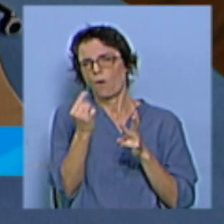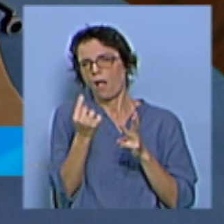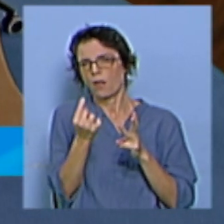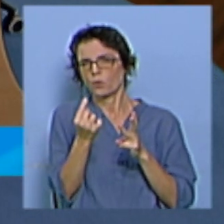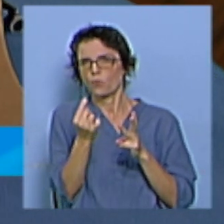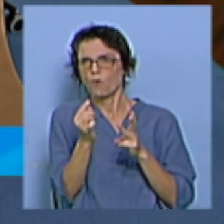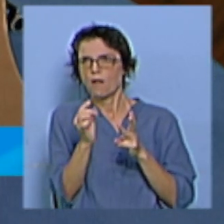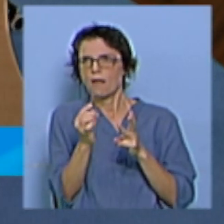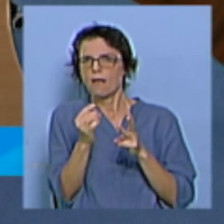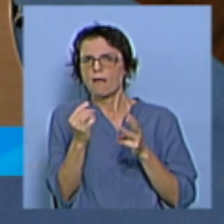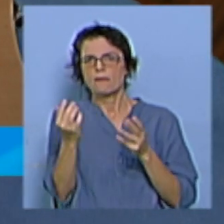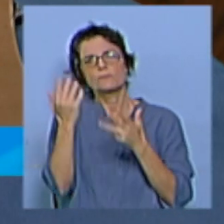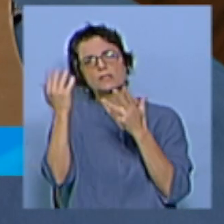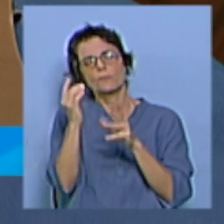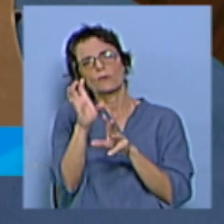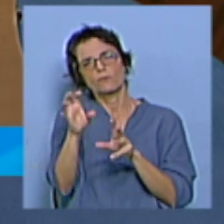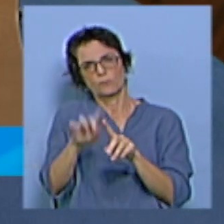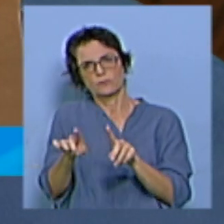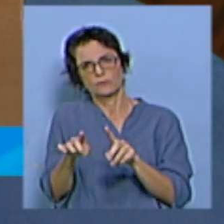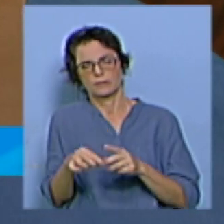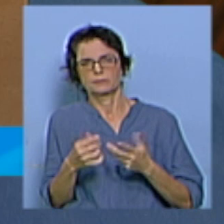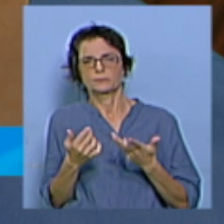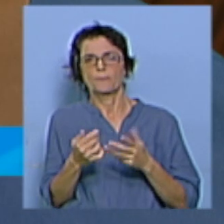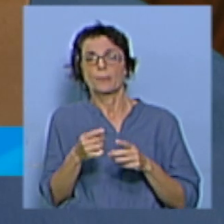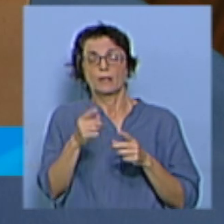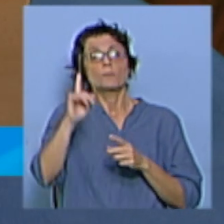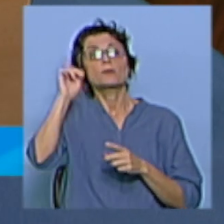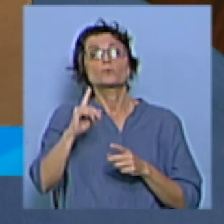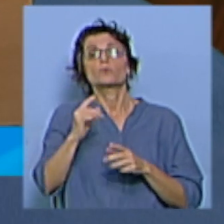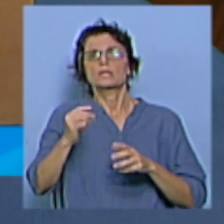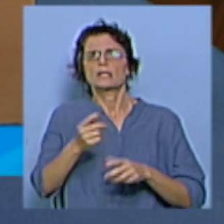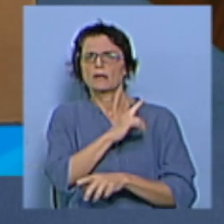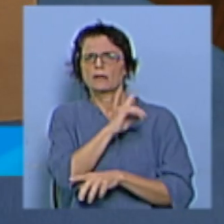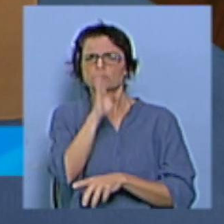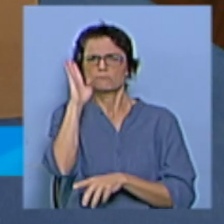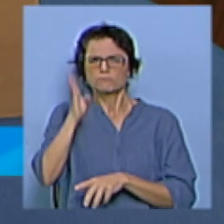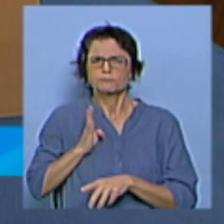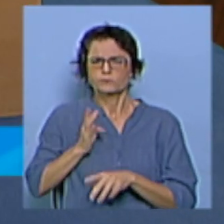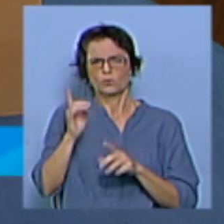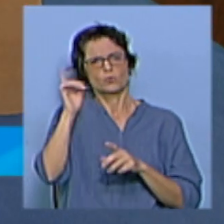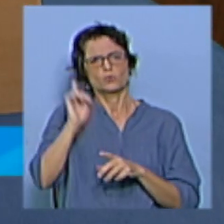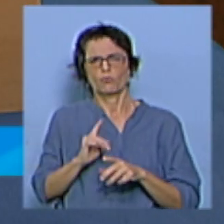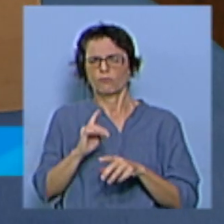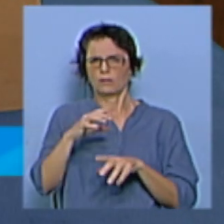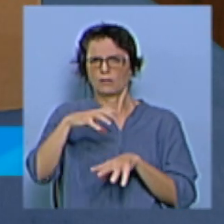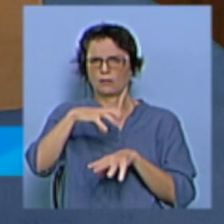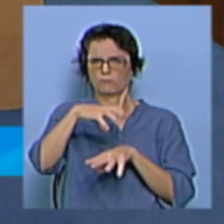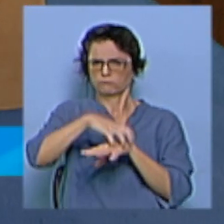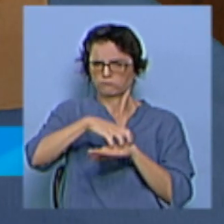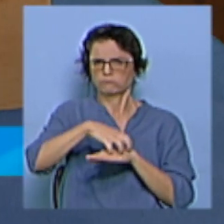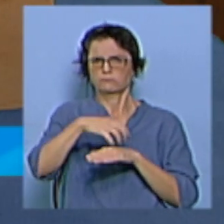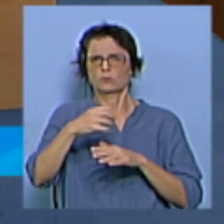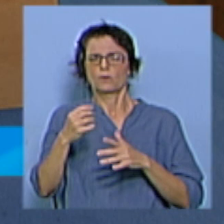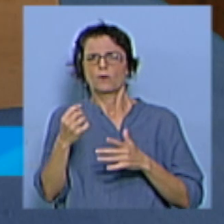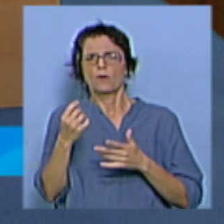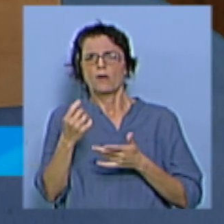por exemplo o Dia da Força, o Dia da Estrutura, um dia